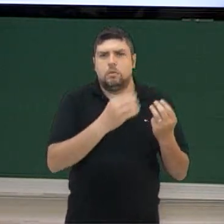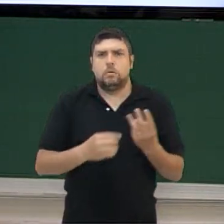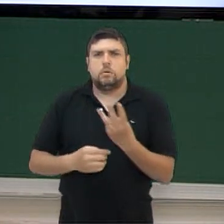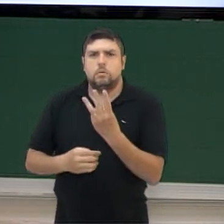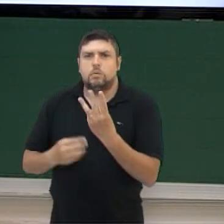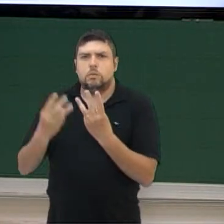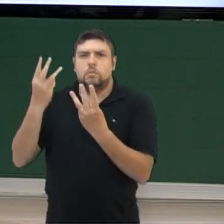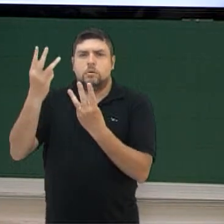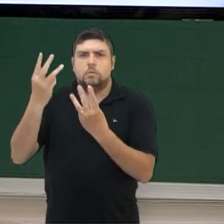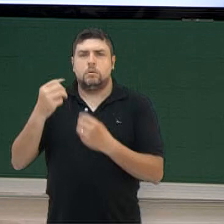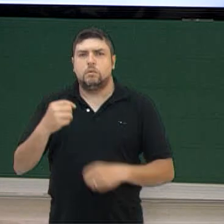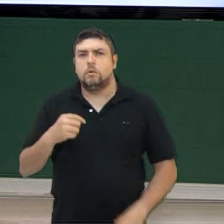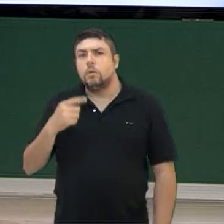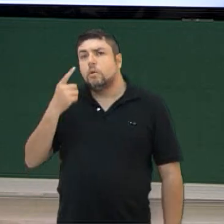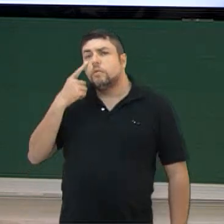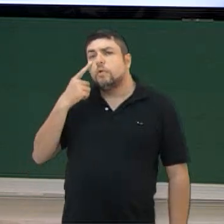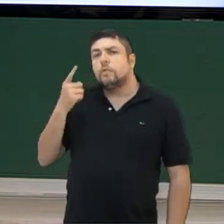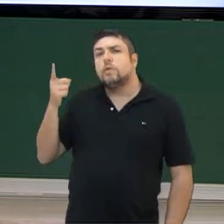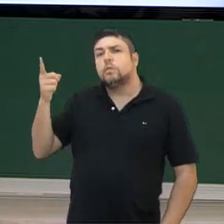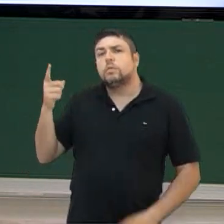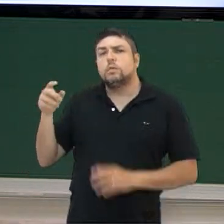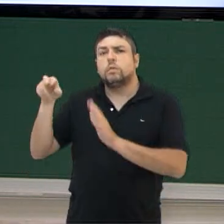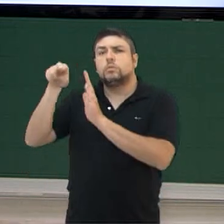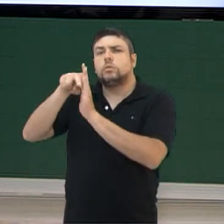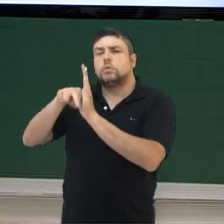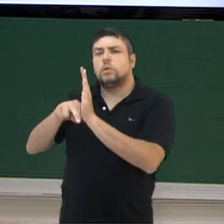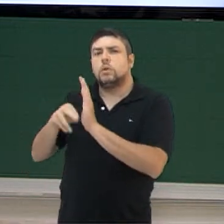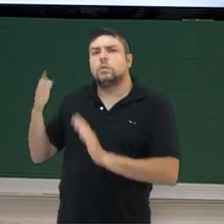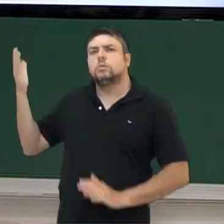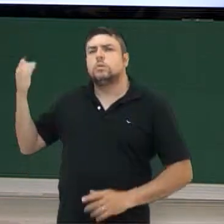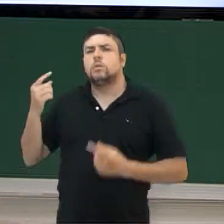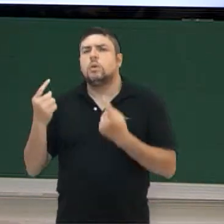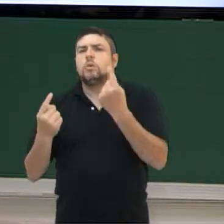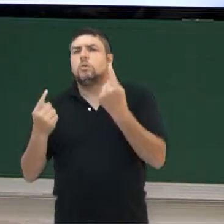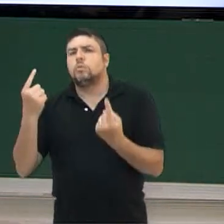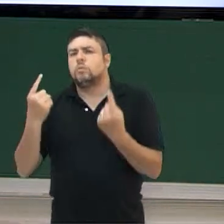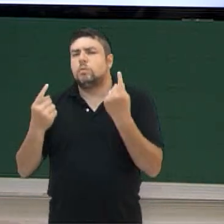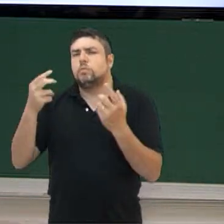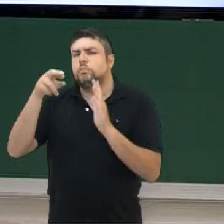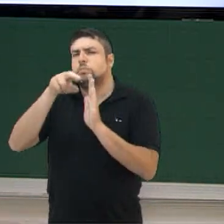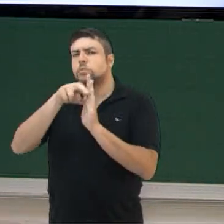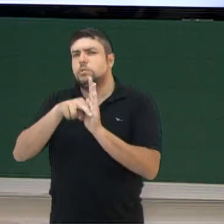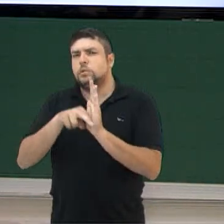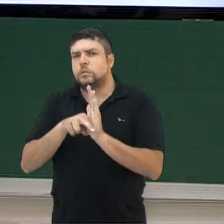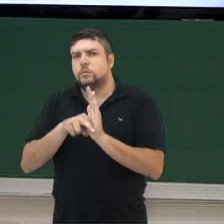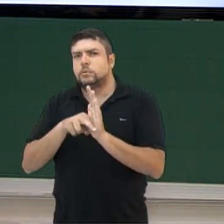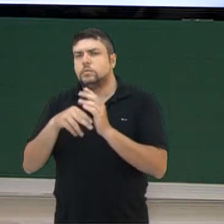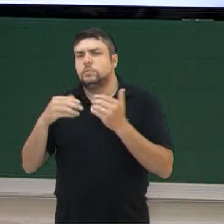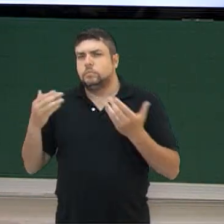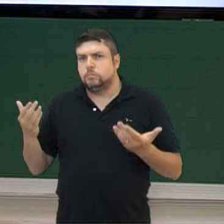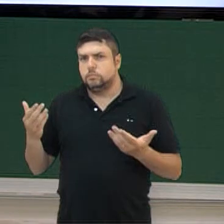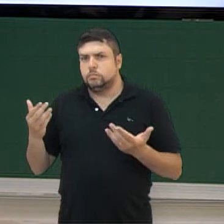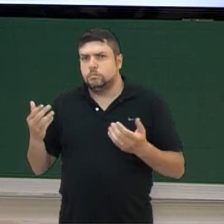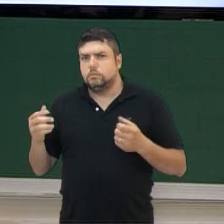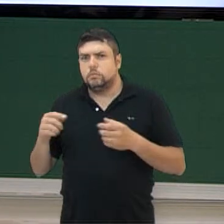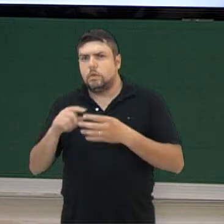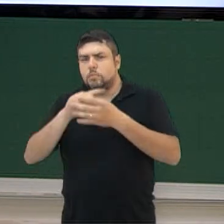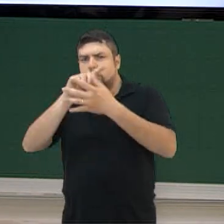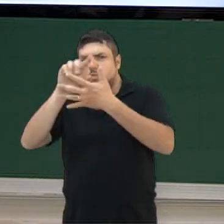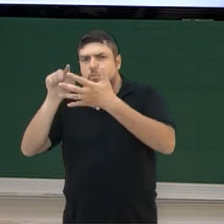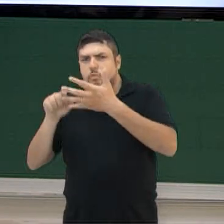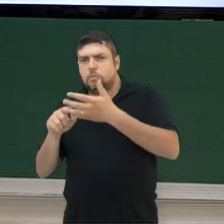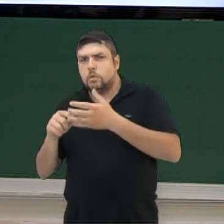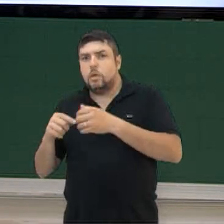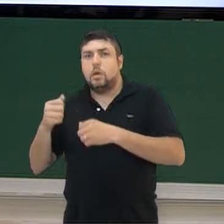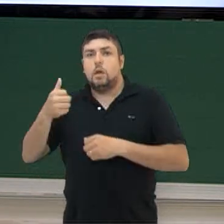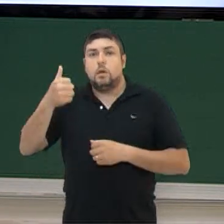nas propriedades e olho qual das propriedades se encaixa nesse problema que eu tenho. É justamente a primeira. Duas